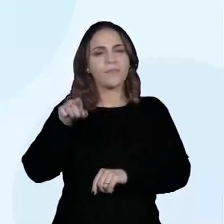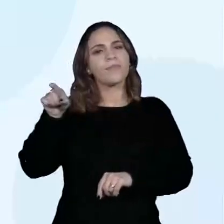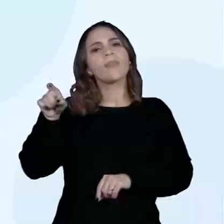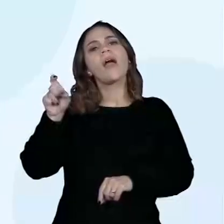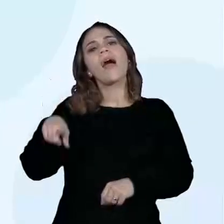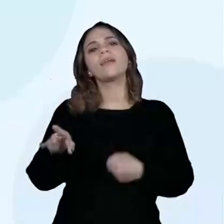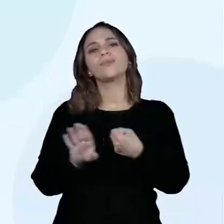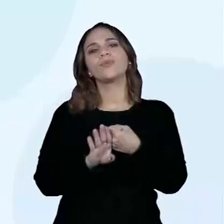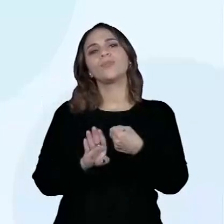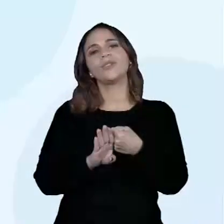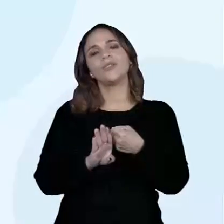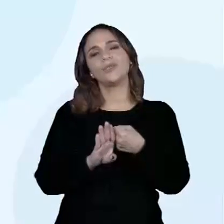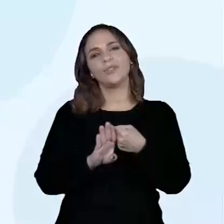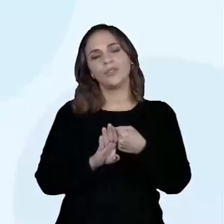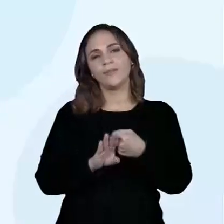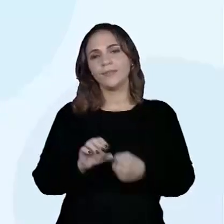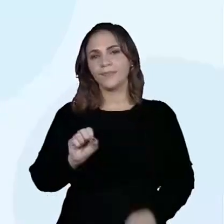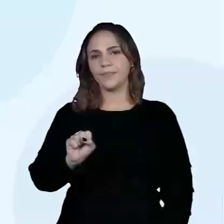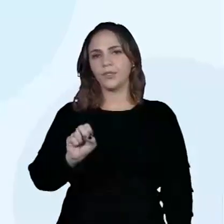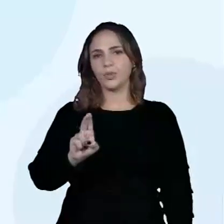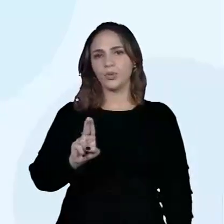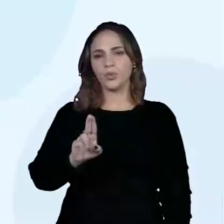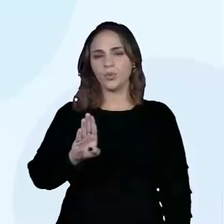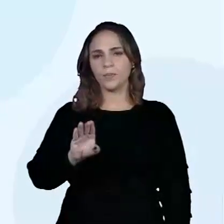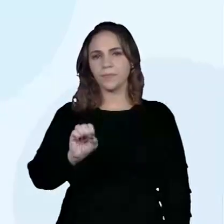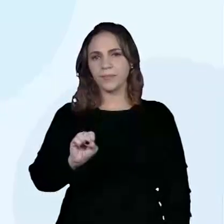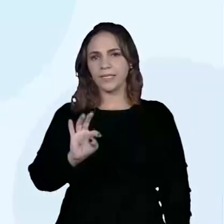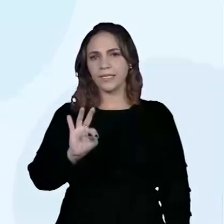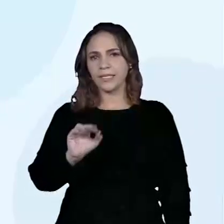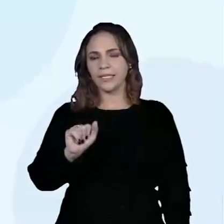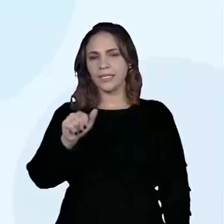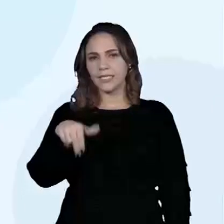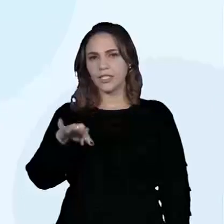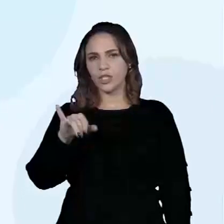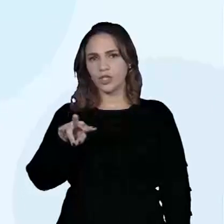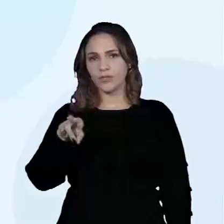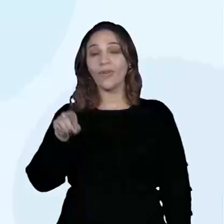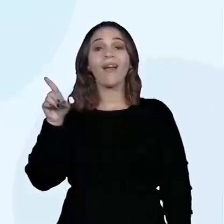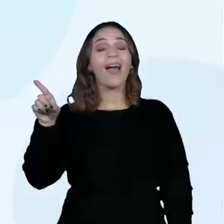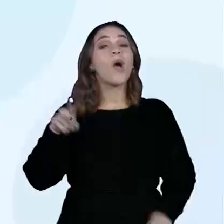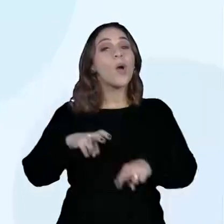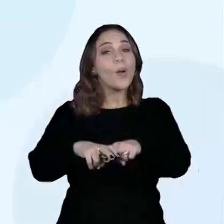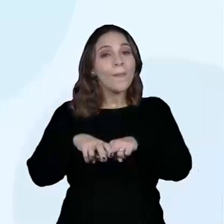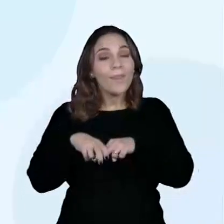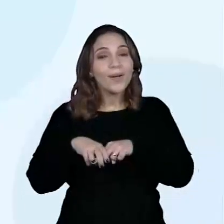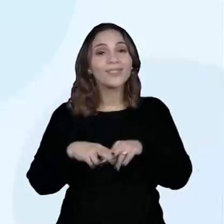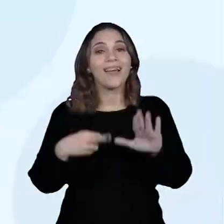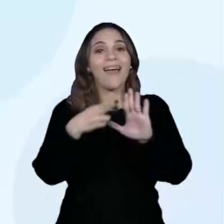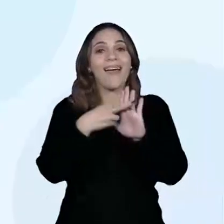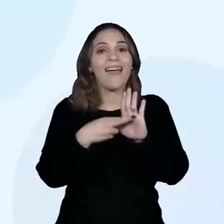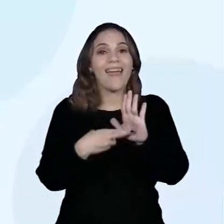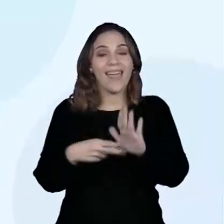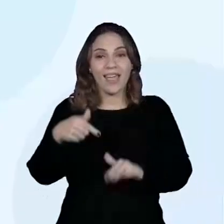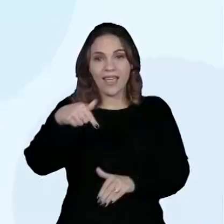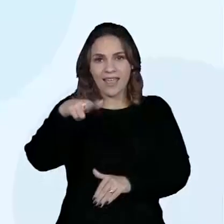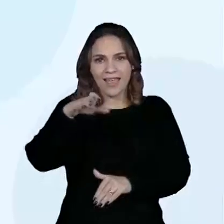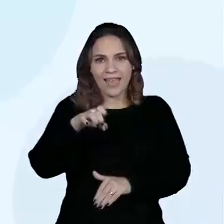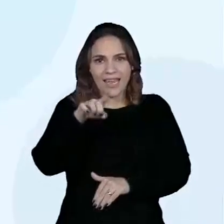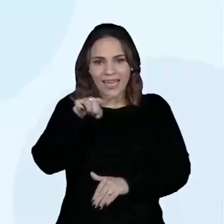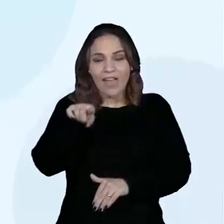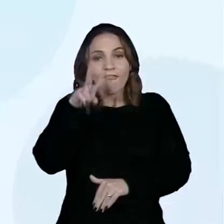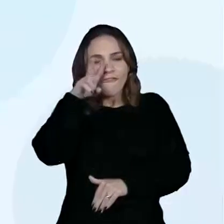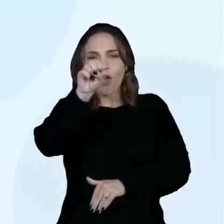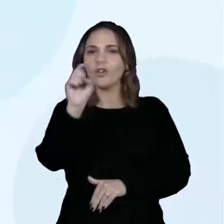de palavras. Sua acentuação não é motivada pela regra dos monossílabos tônicos, pois,